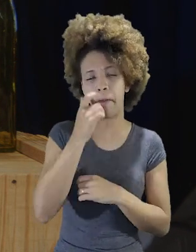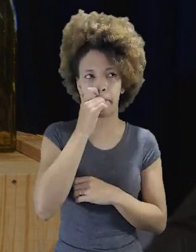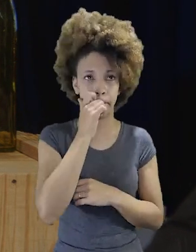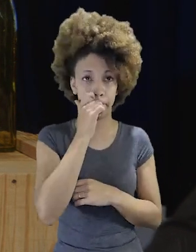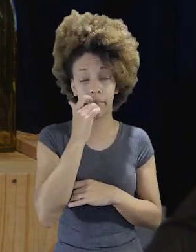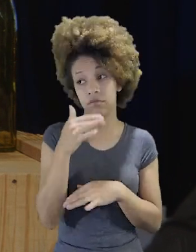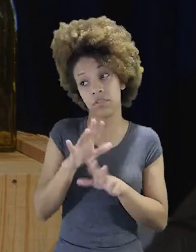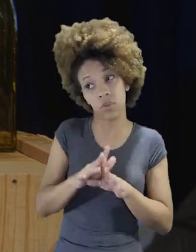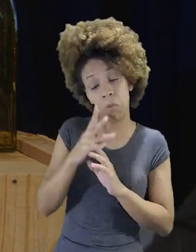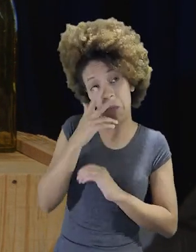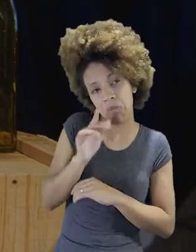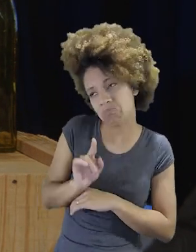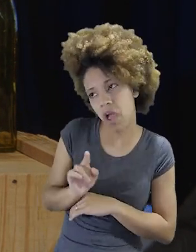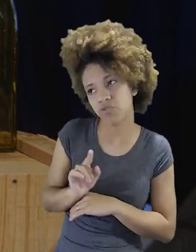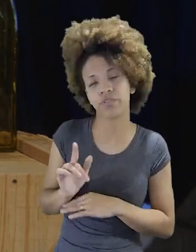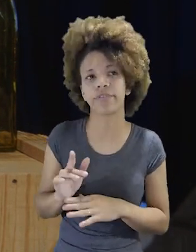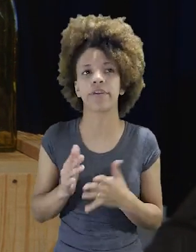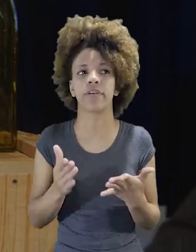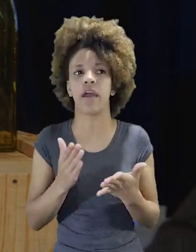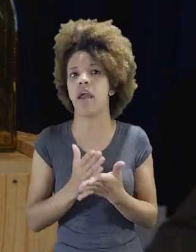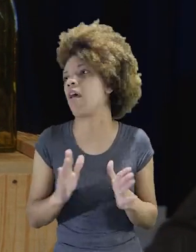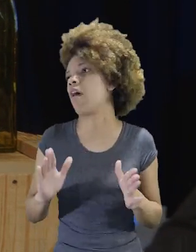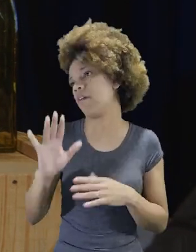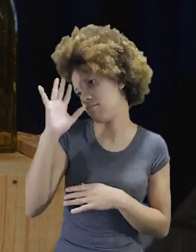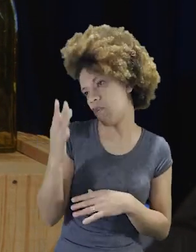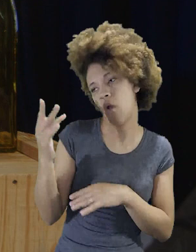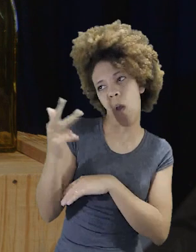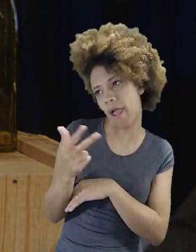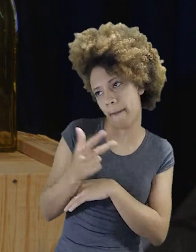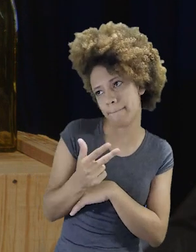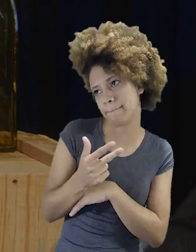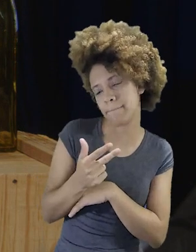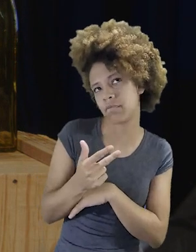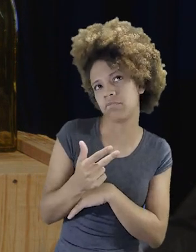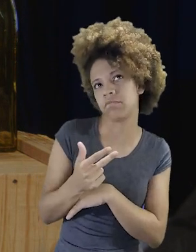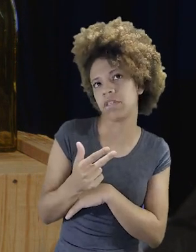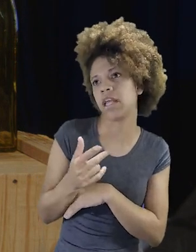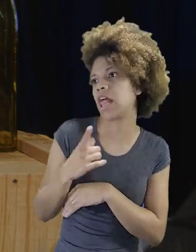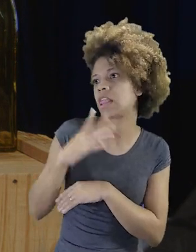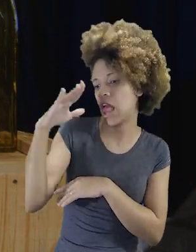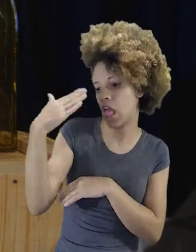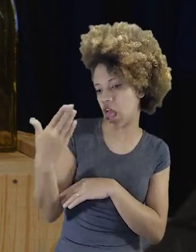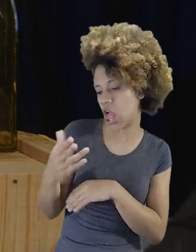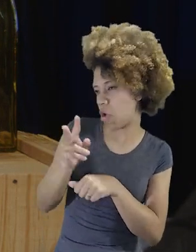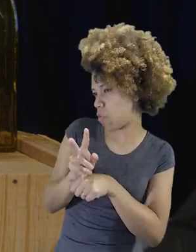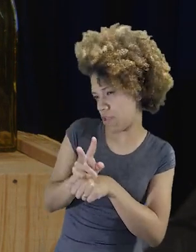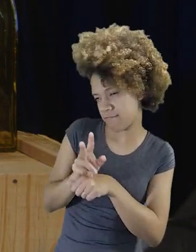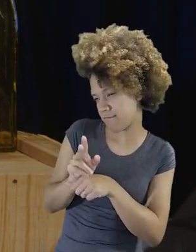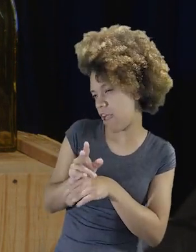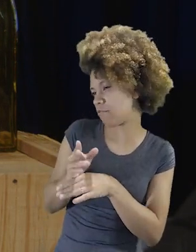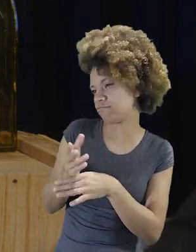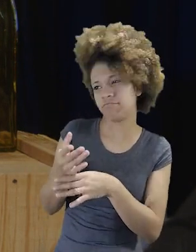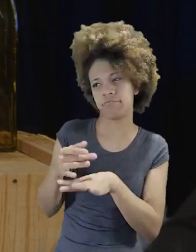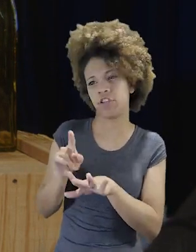o rap merece o rap recebe recebe o tratamento da da Imprensa que merece o que